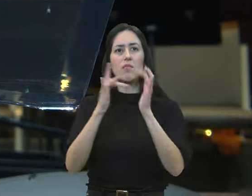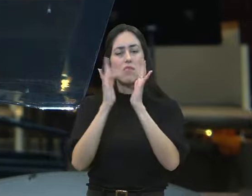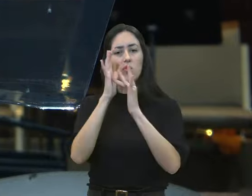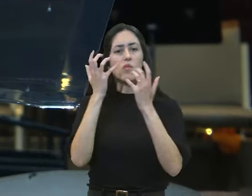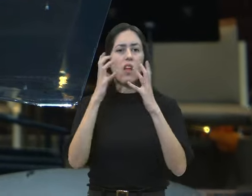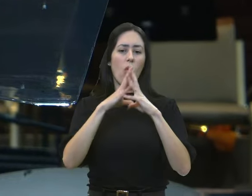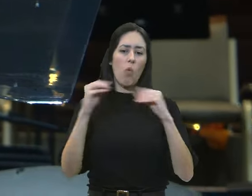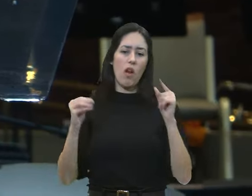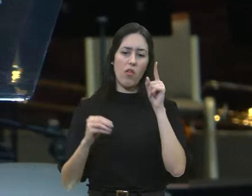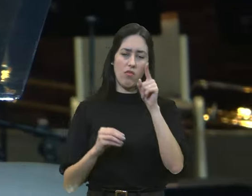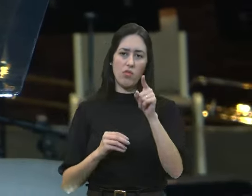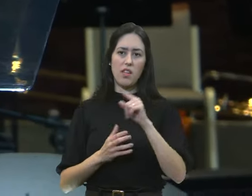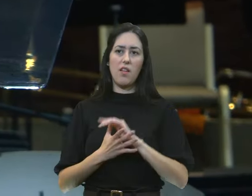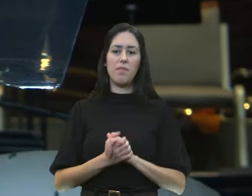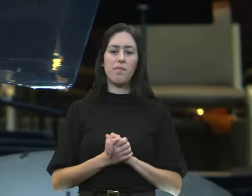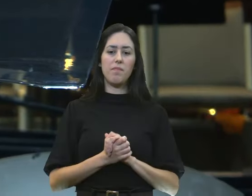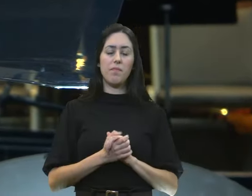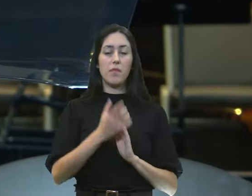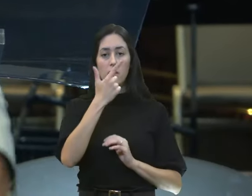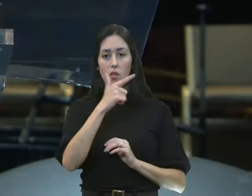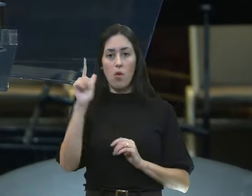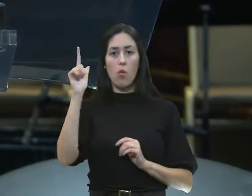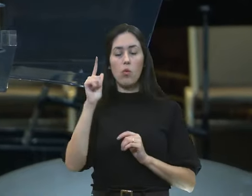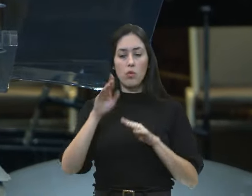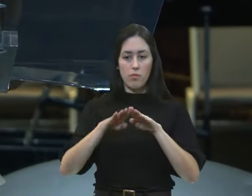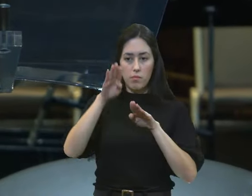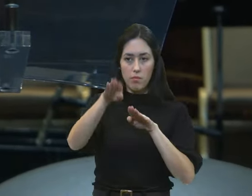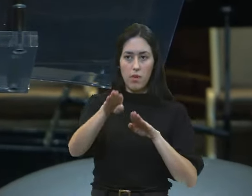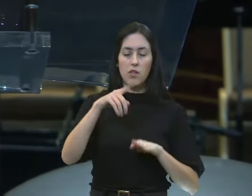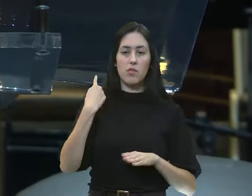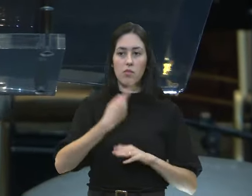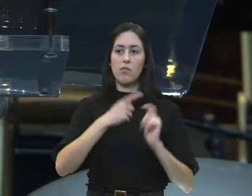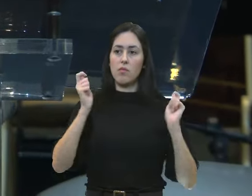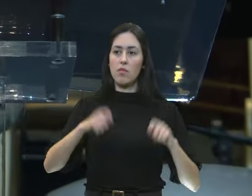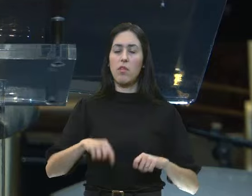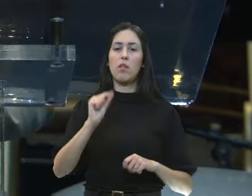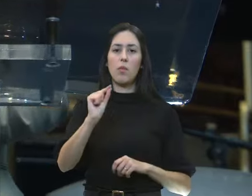Segundo passo que você e eu podemos dar para ir na direção de Jesus: